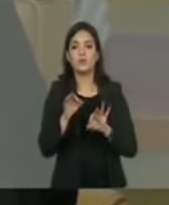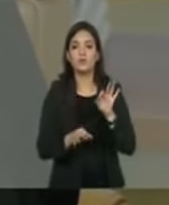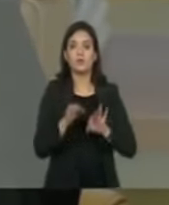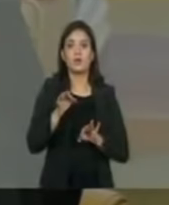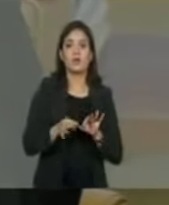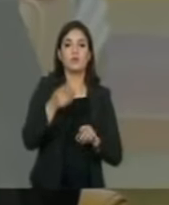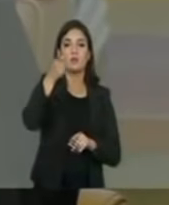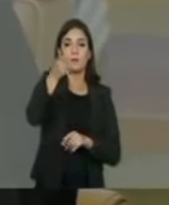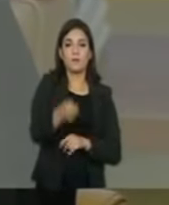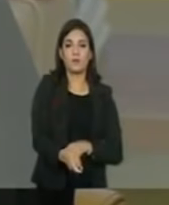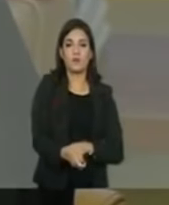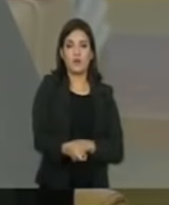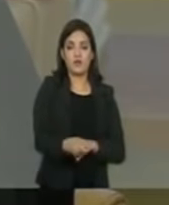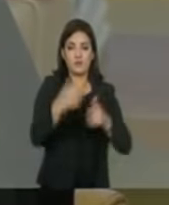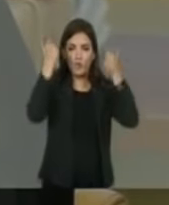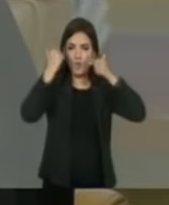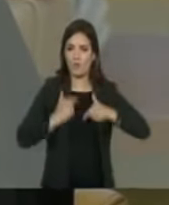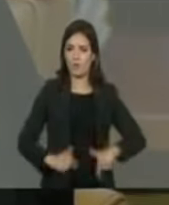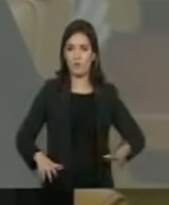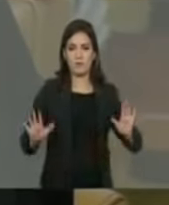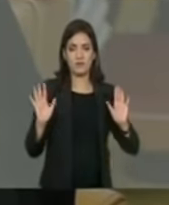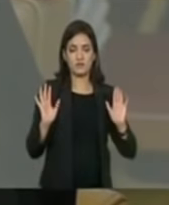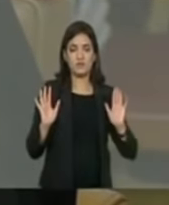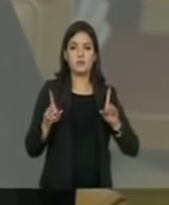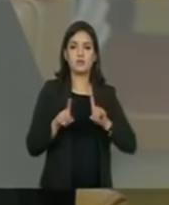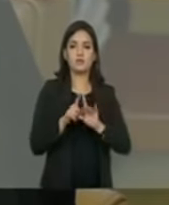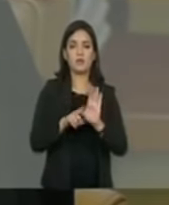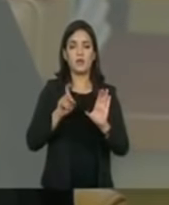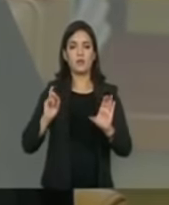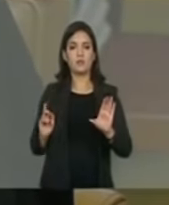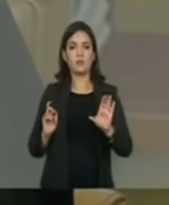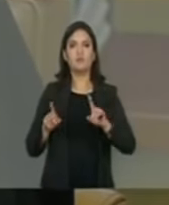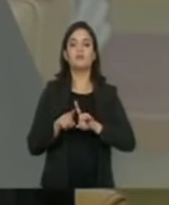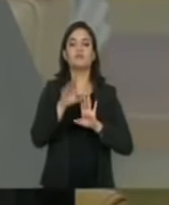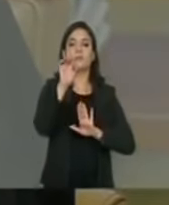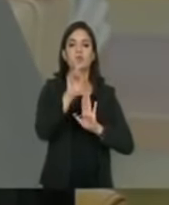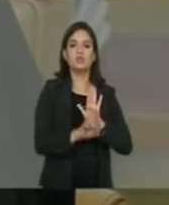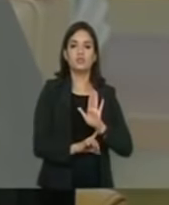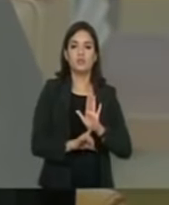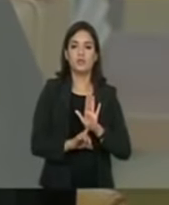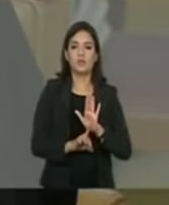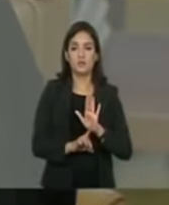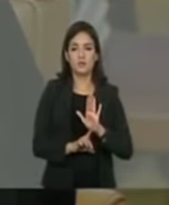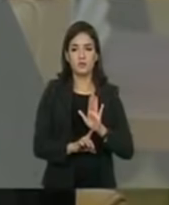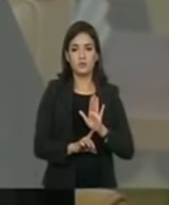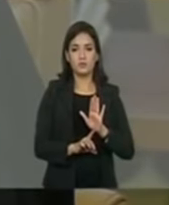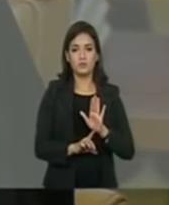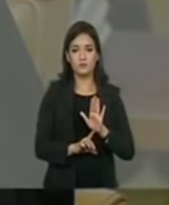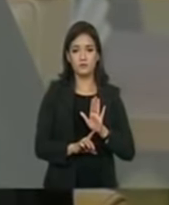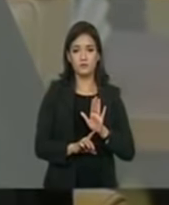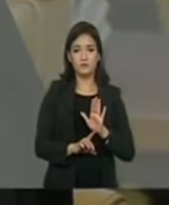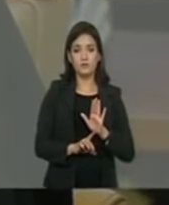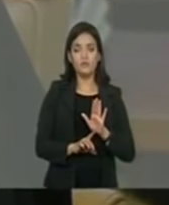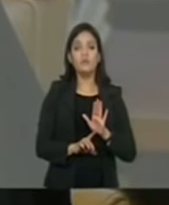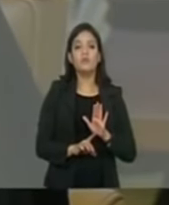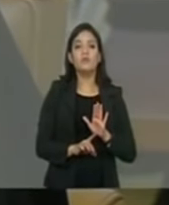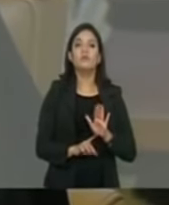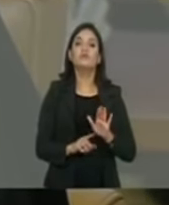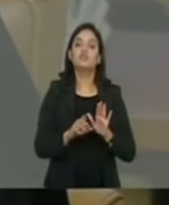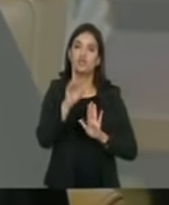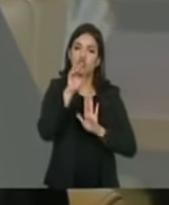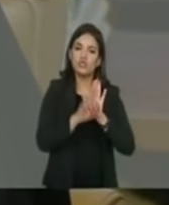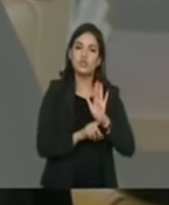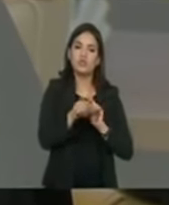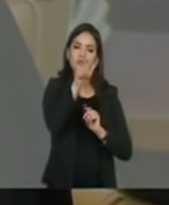tribunais imparciais e independentes e direito de ser presumida inocente até o advento